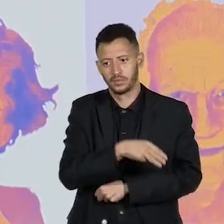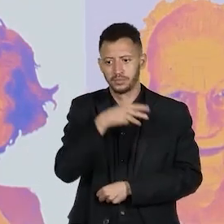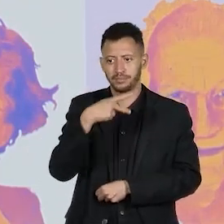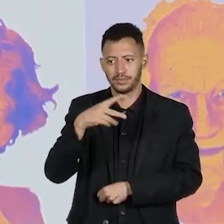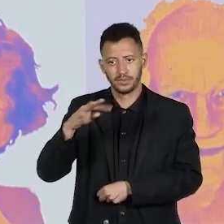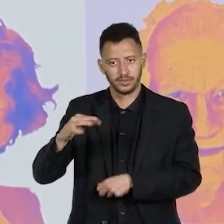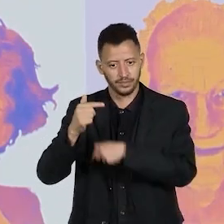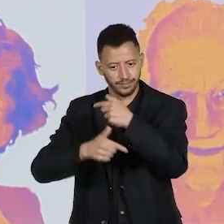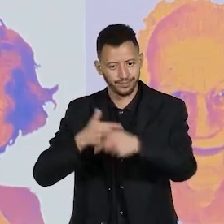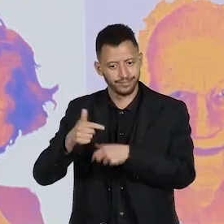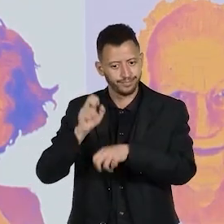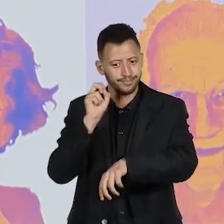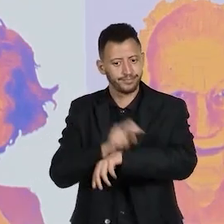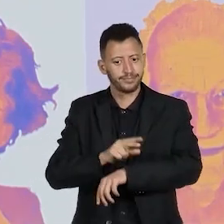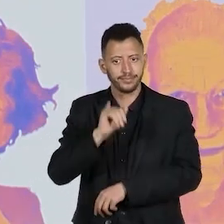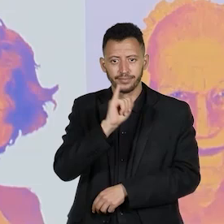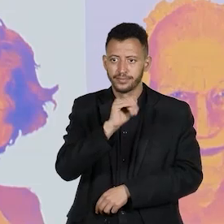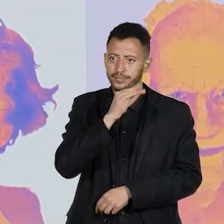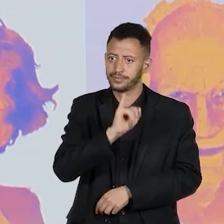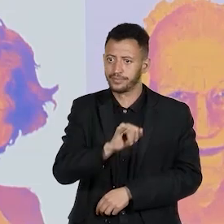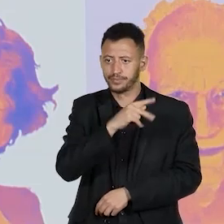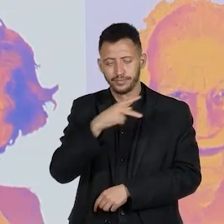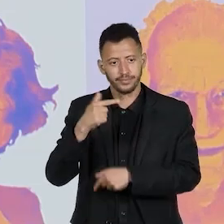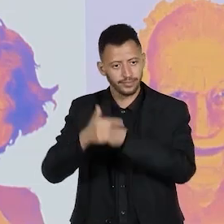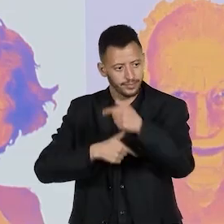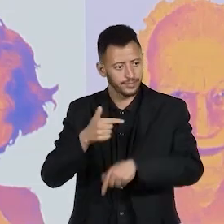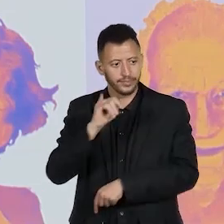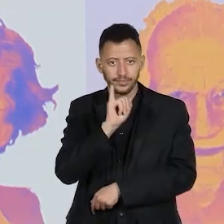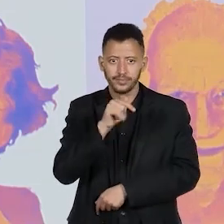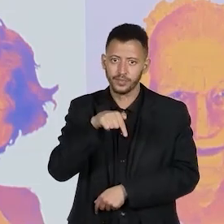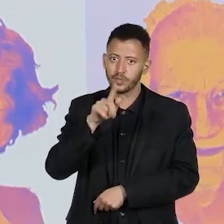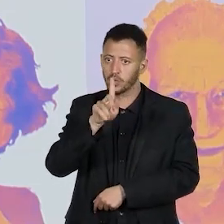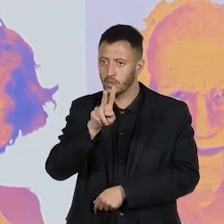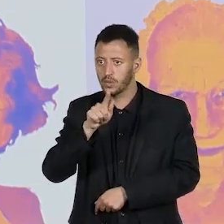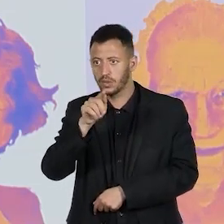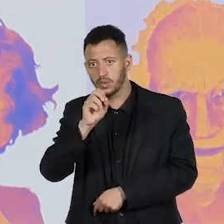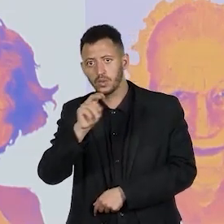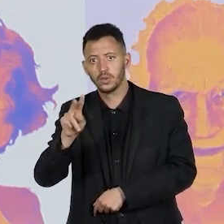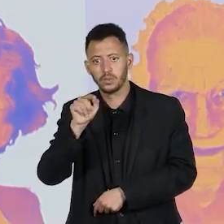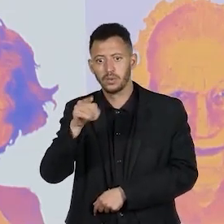do Ministério do Trabalho e Emprego no endereço